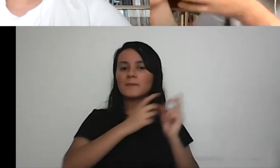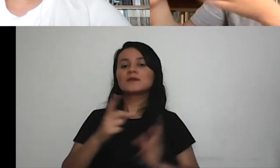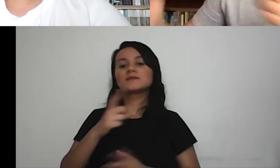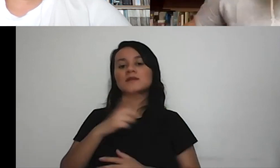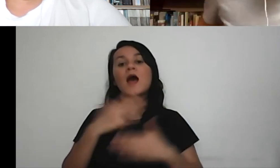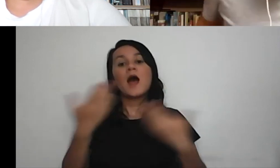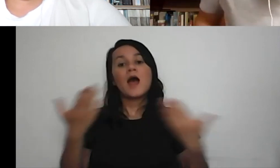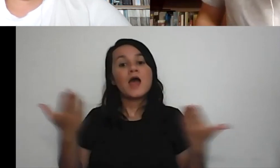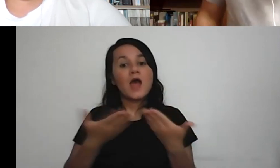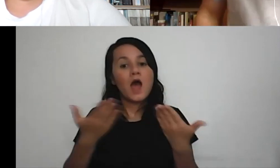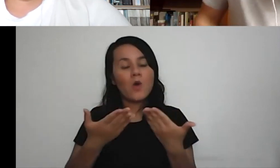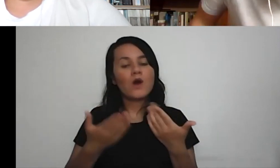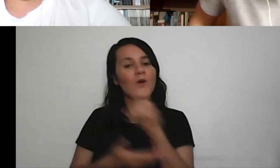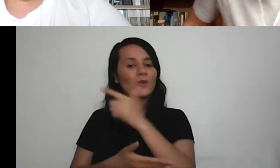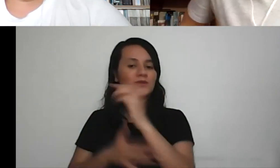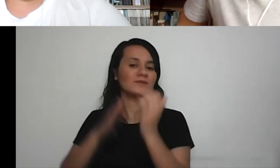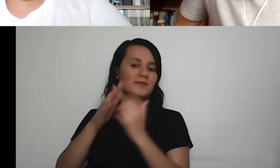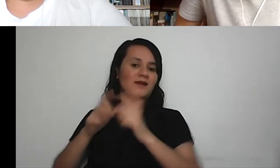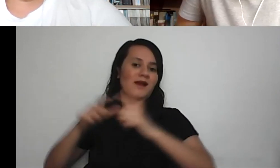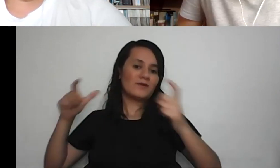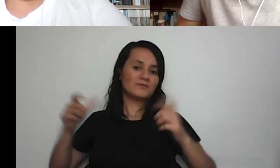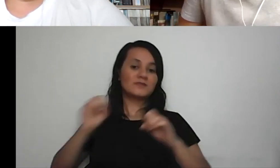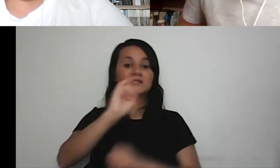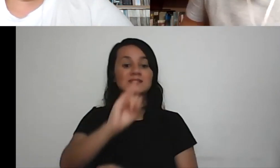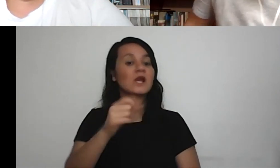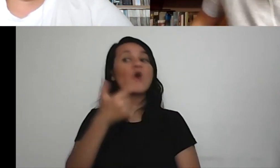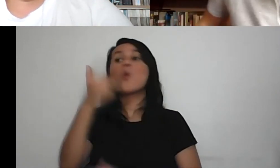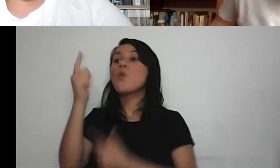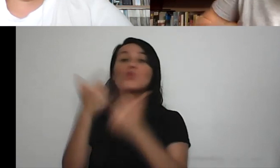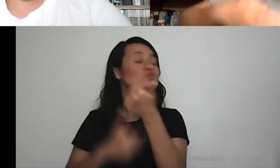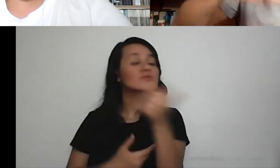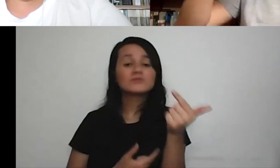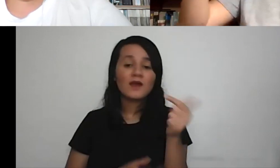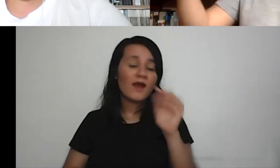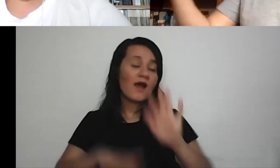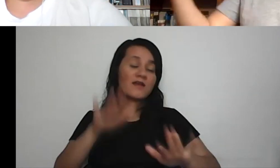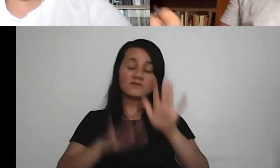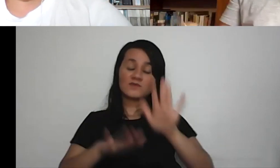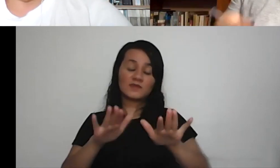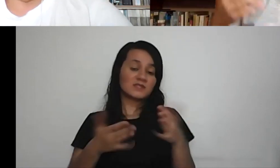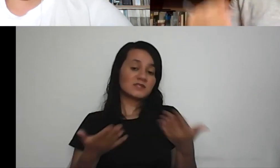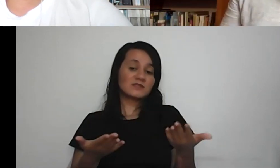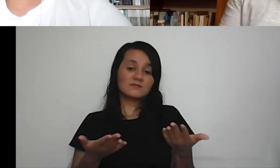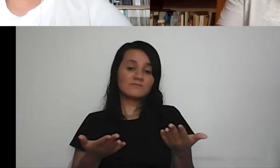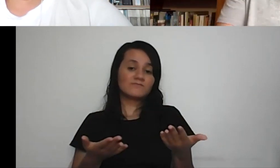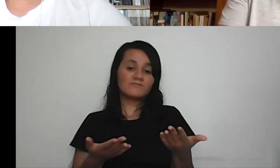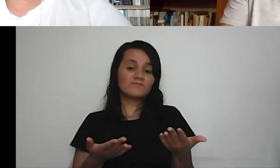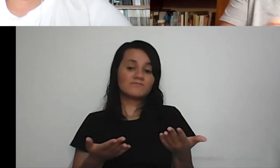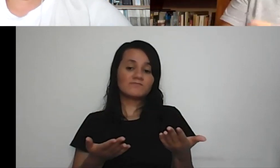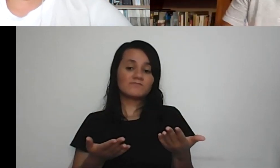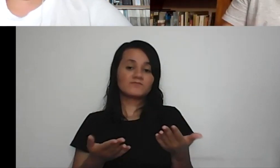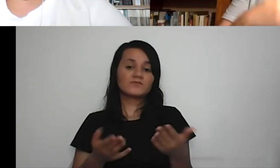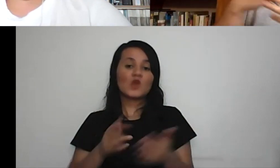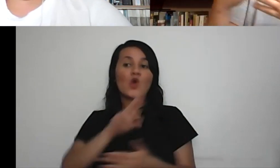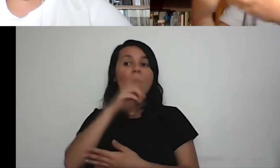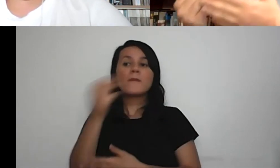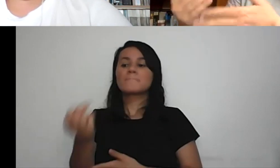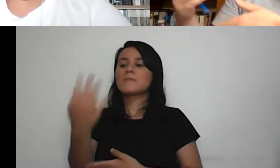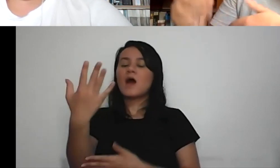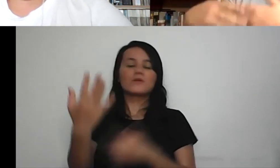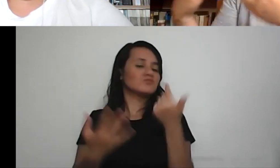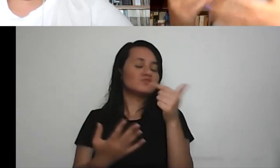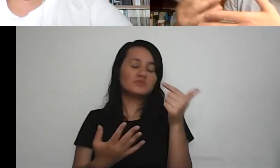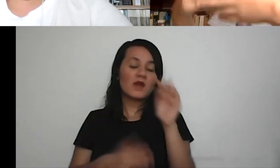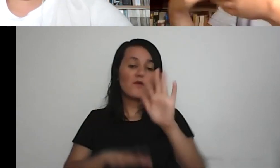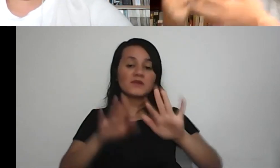agora é incorporado. Agora, se não tivesse esses outros espaços, talvez esses nomes não tivessem nem surgido. Quer dizer, ou também